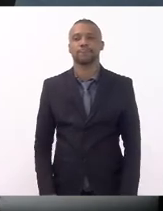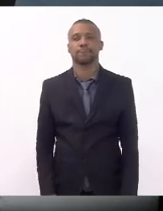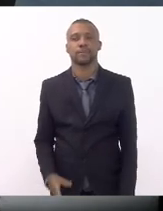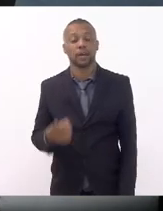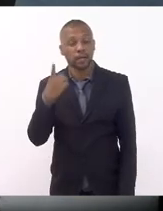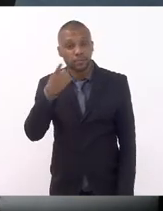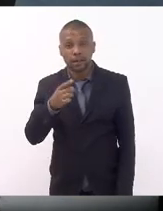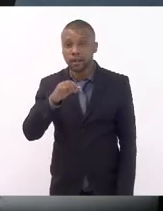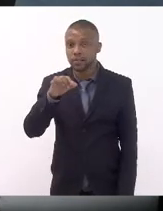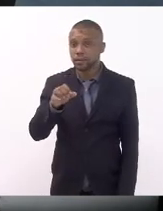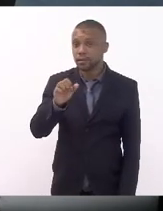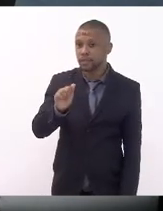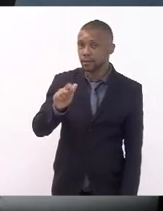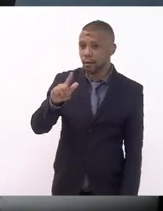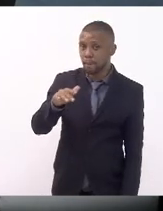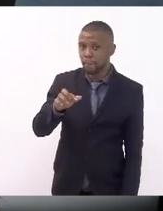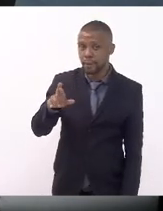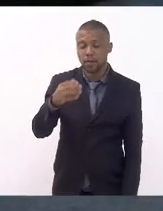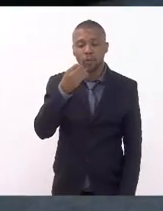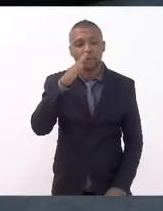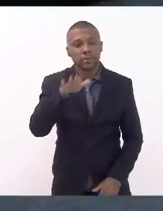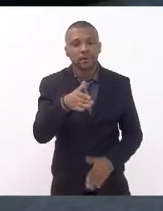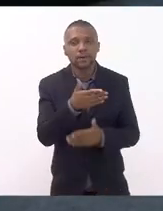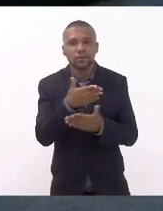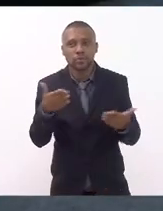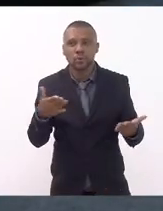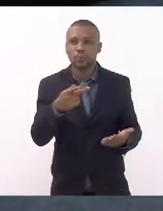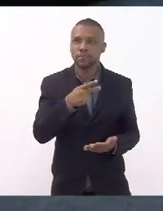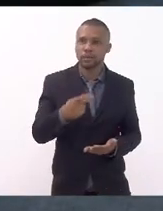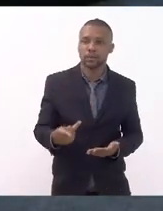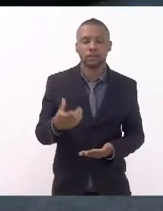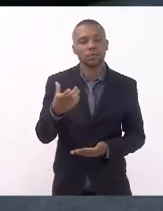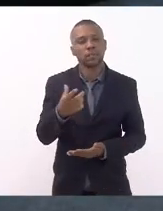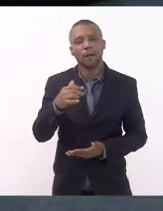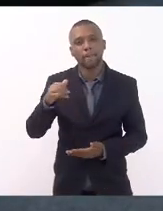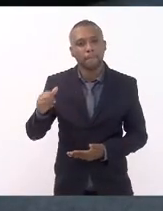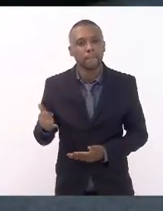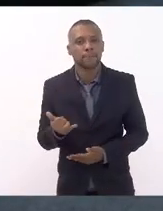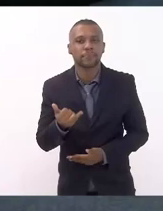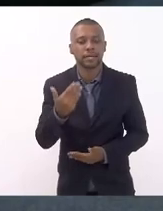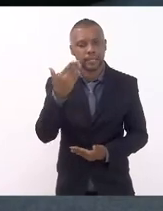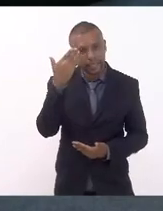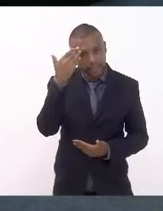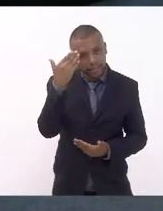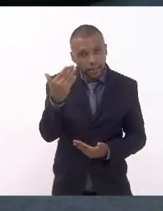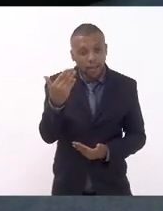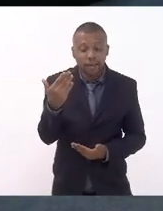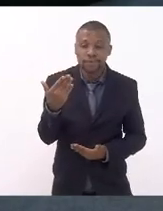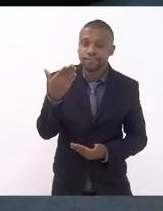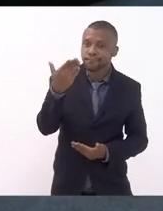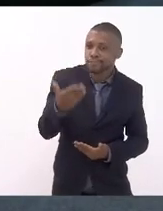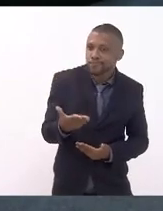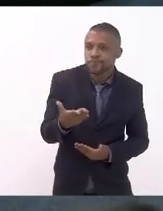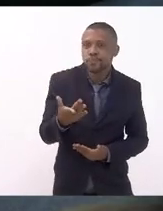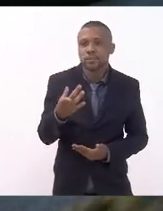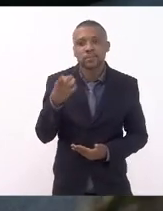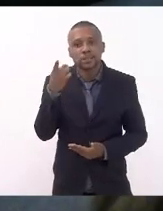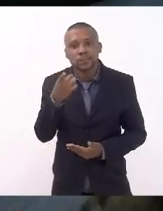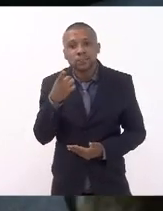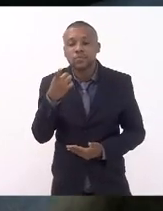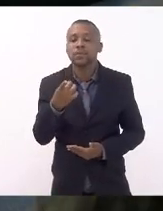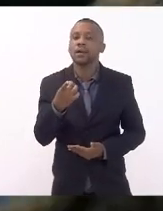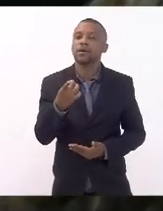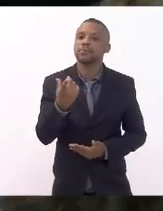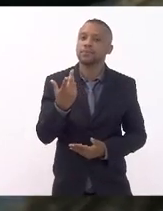favor. Boa tarde, presidente. Boa tarde a todos. Queria agradecer a Vossa Excelência, agradecer a todos os deputados que